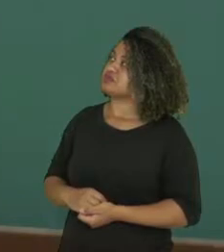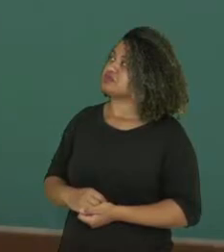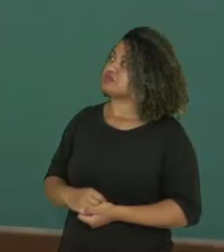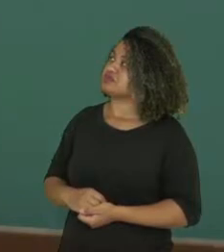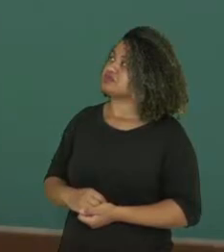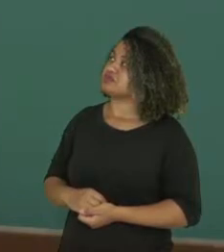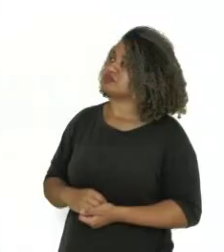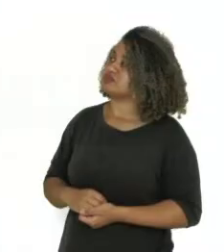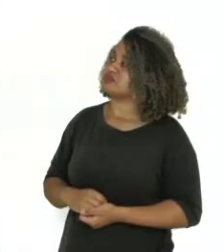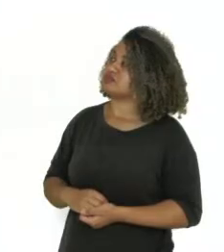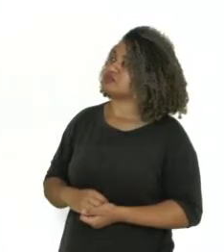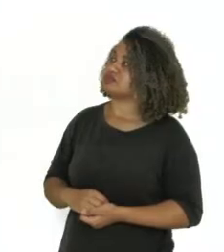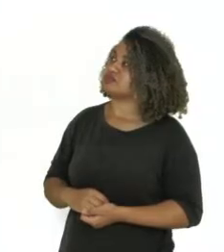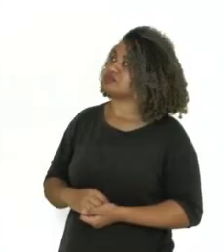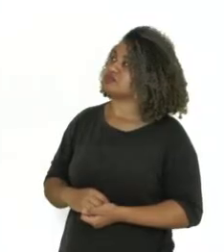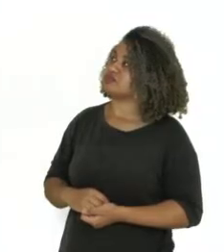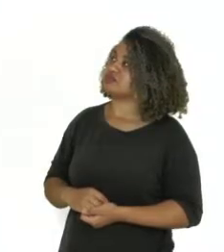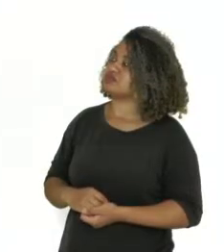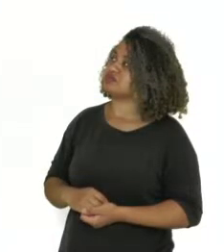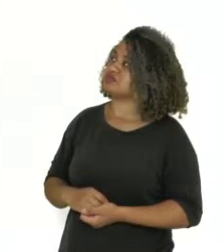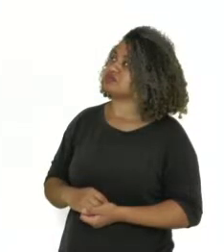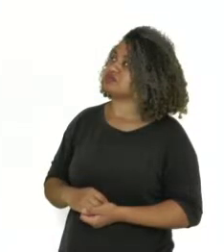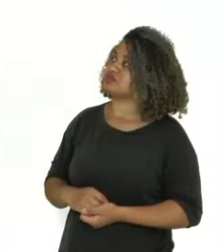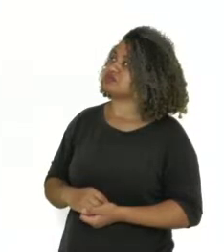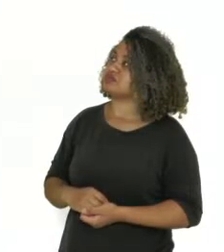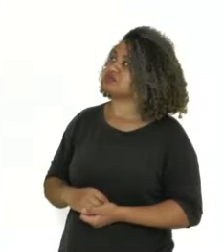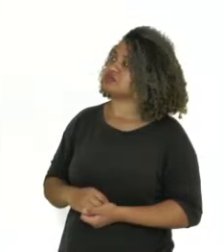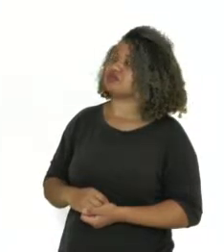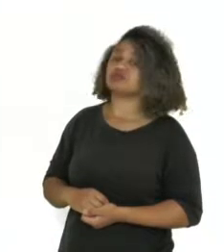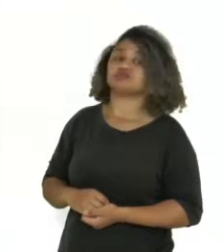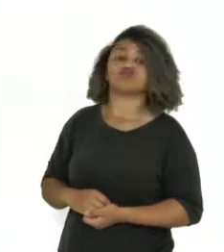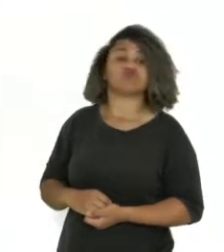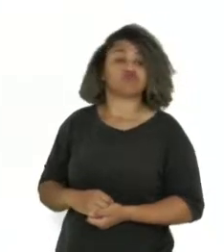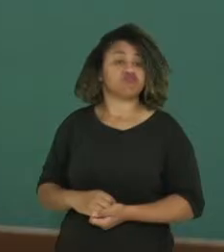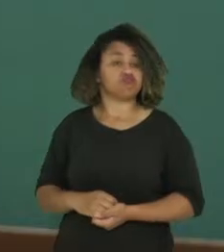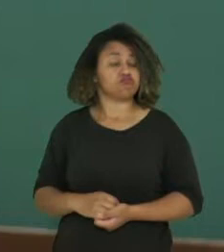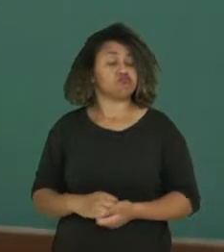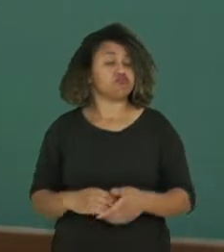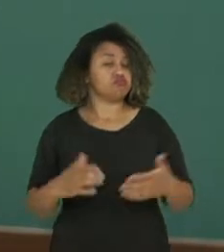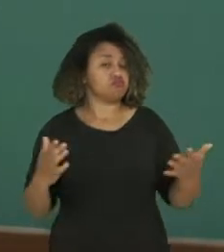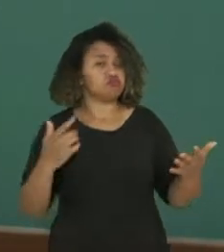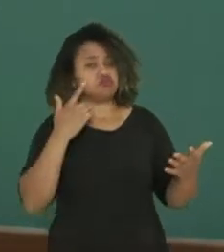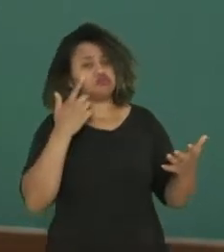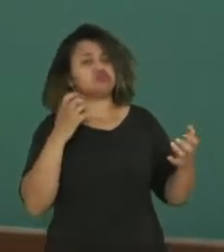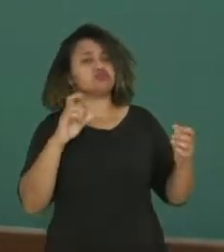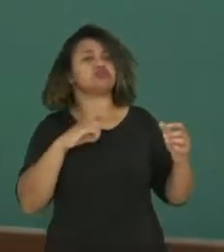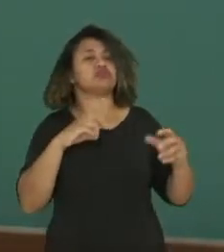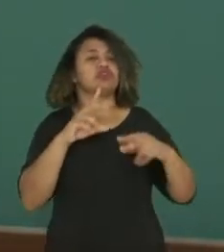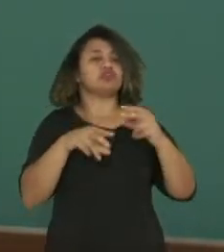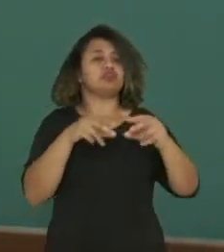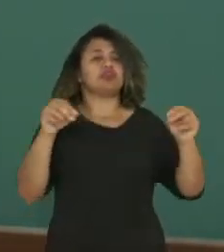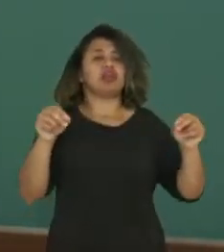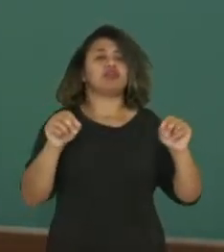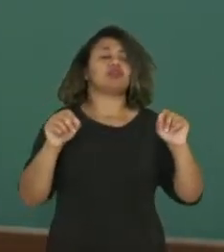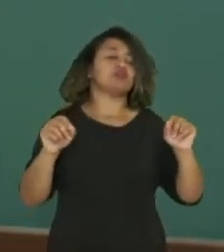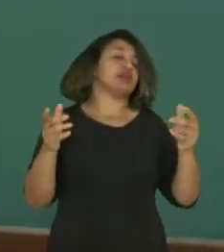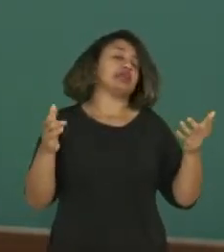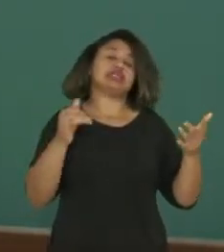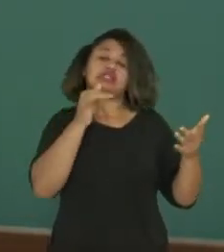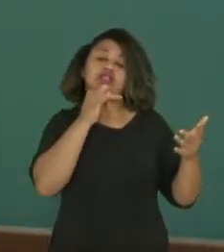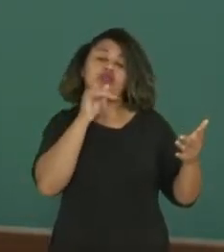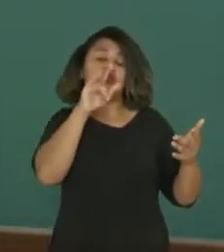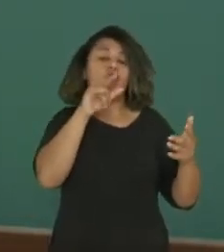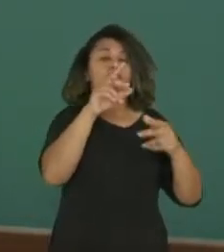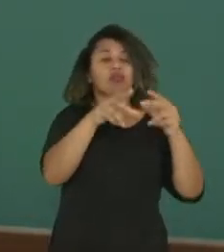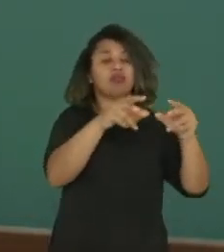que ocorrem, ó. Mejor cocinero joven, ou seja, né, a pessoa mais jovem aí, né, que